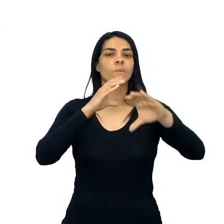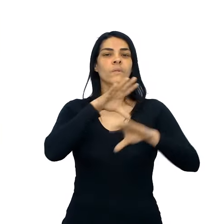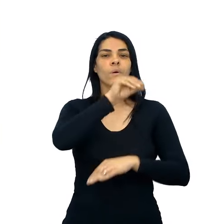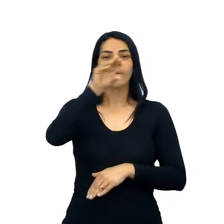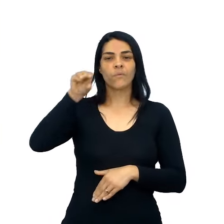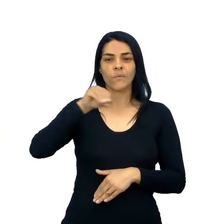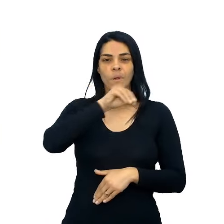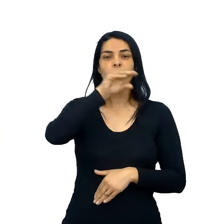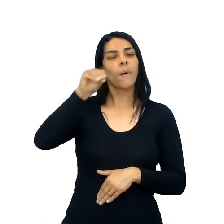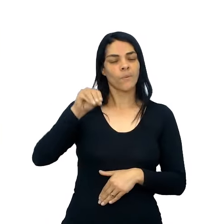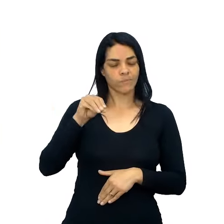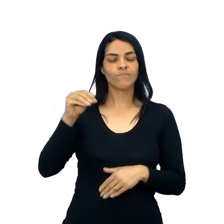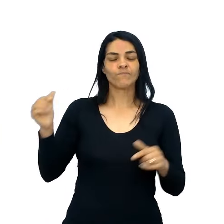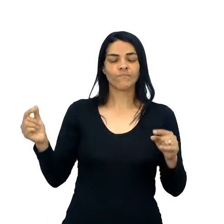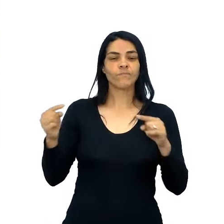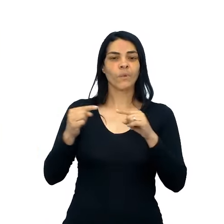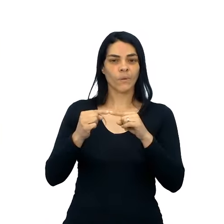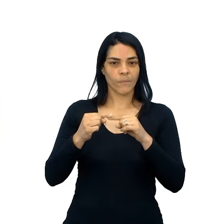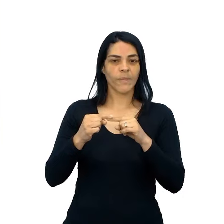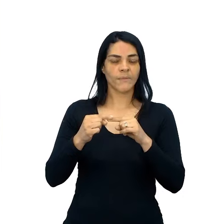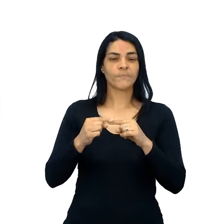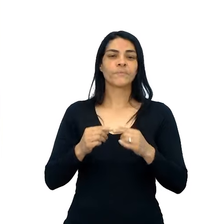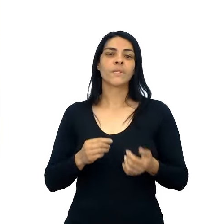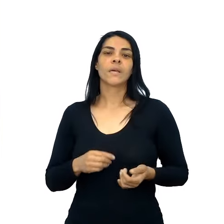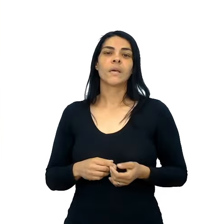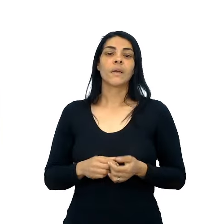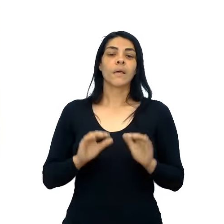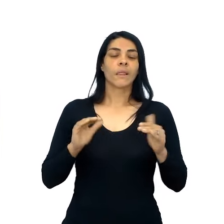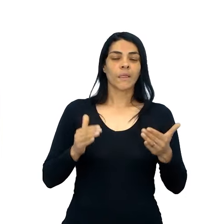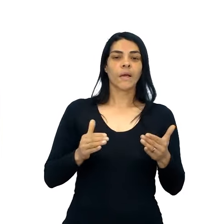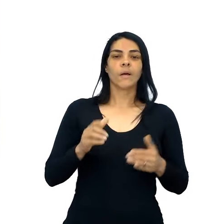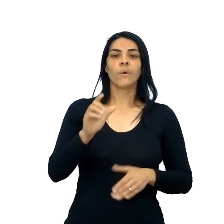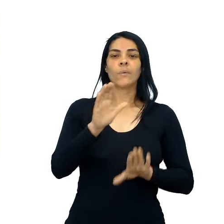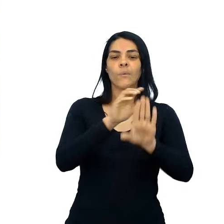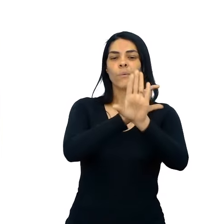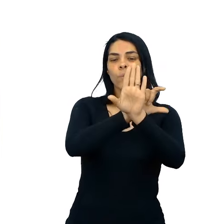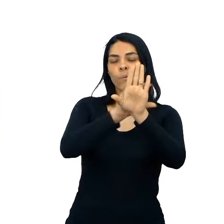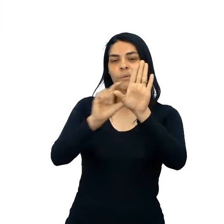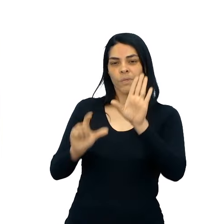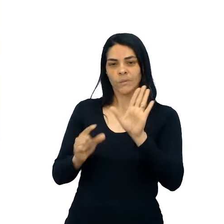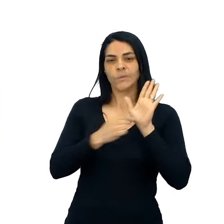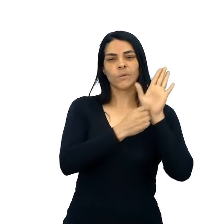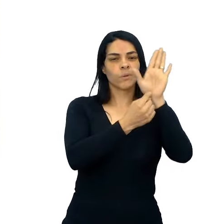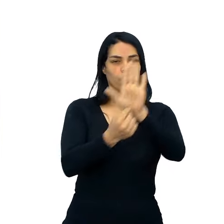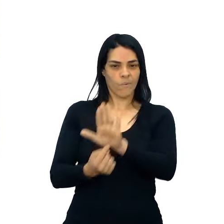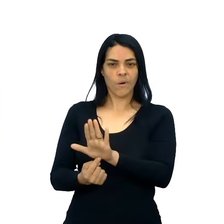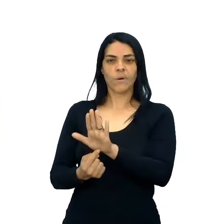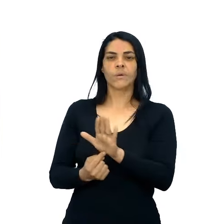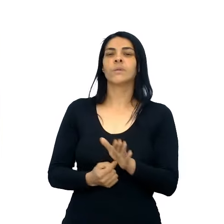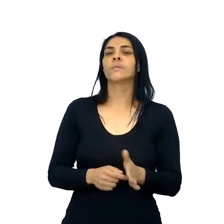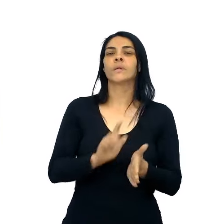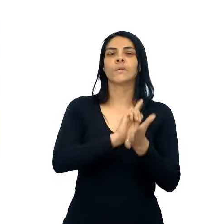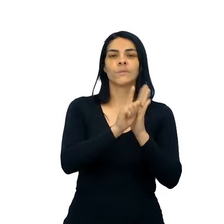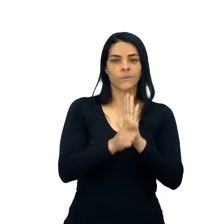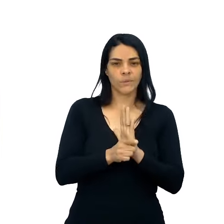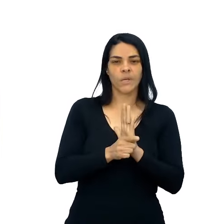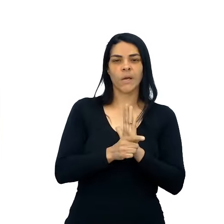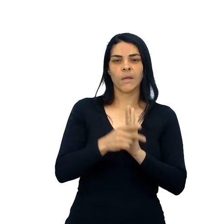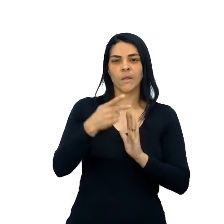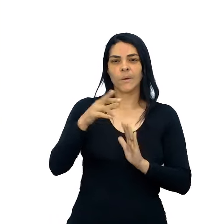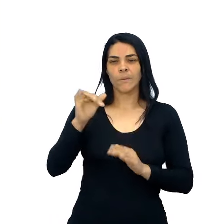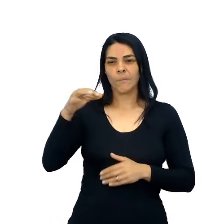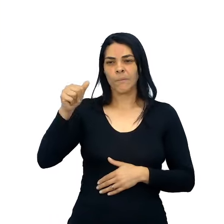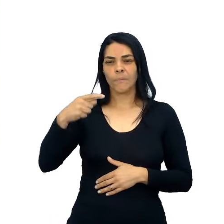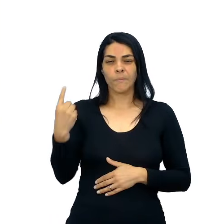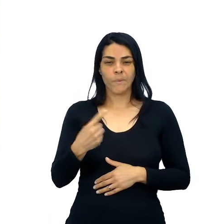sim, né? E ainda, esses autores trazem essa perspectiva do gênero primário e do gênero